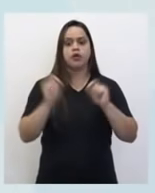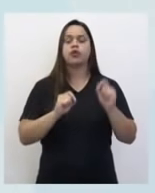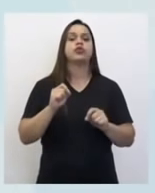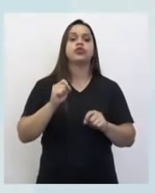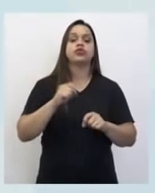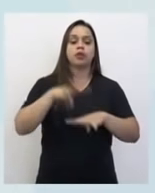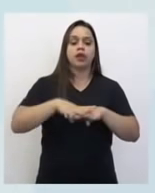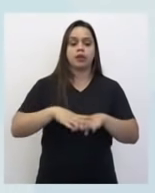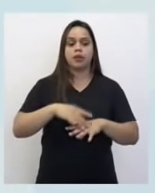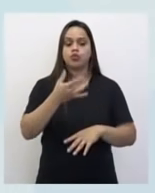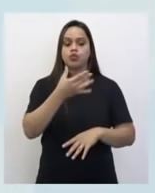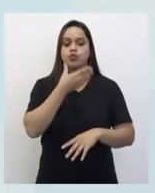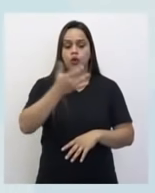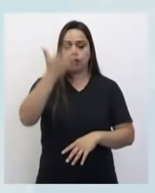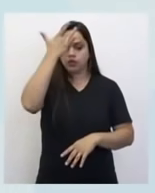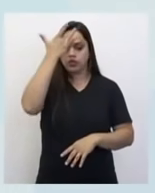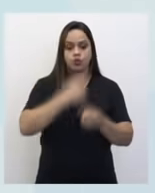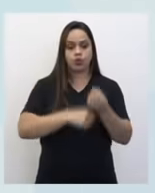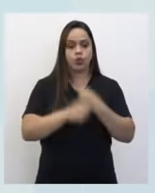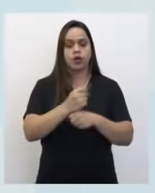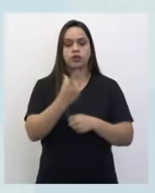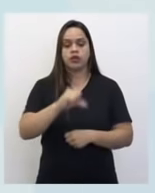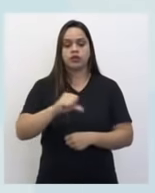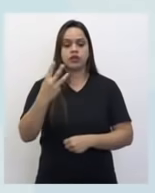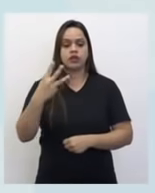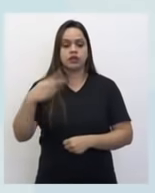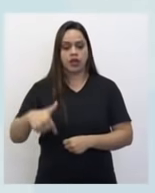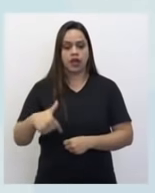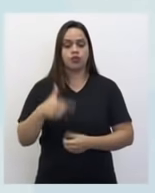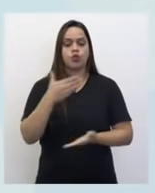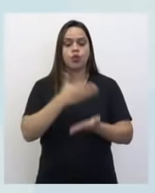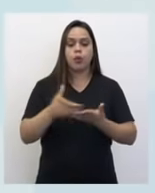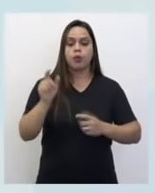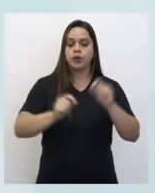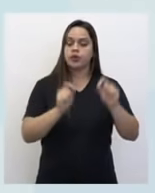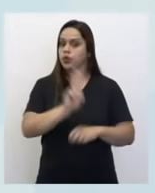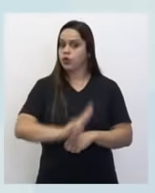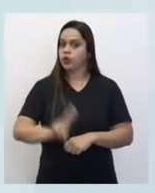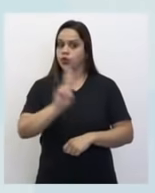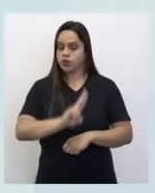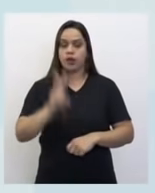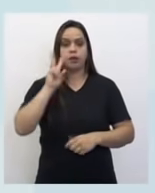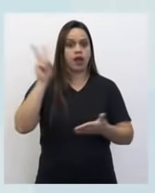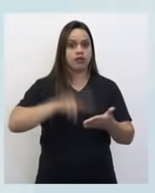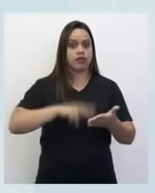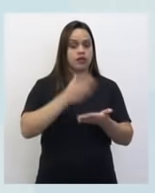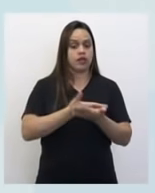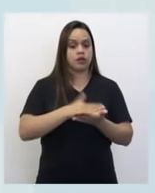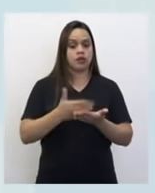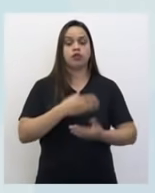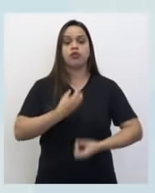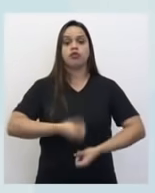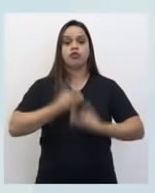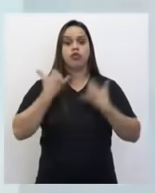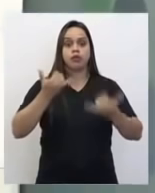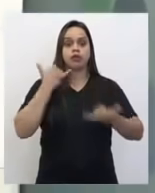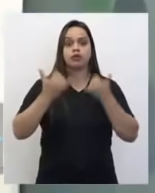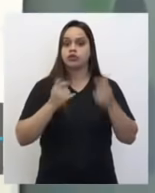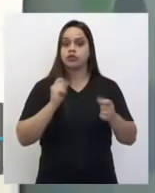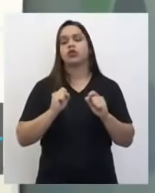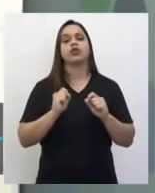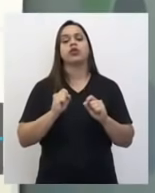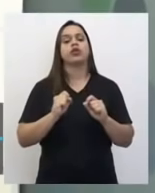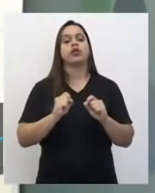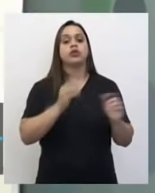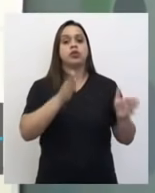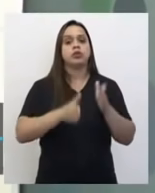galera lá no ano de 1937, quando ele vai começar a ser usado para interpretar informações, né, por meio